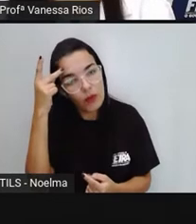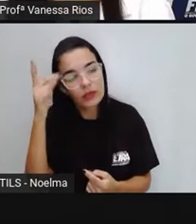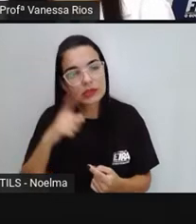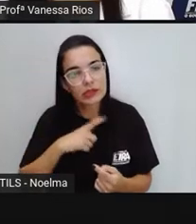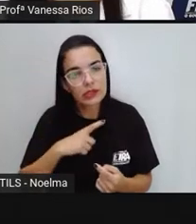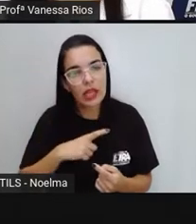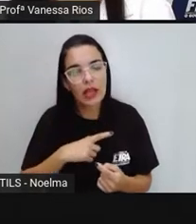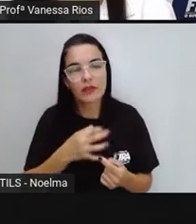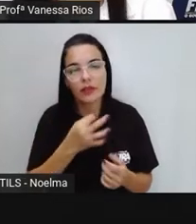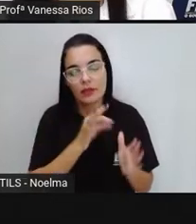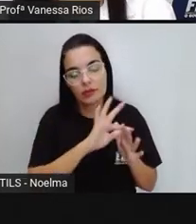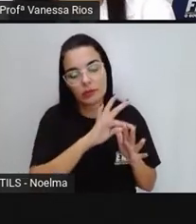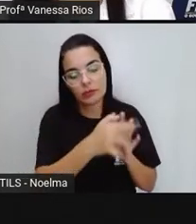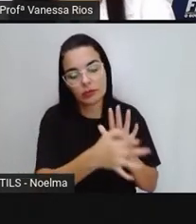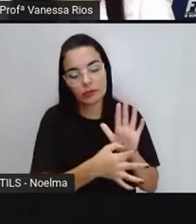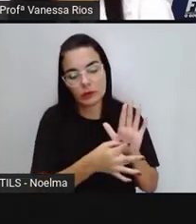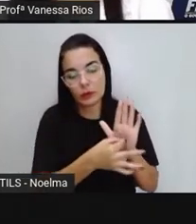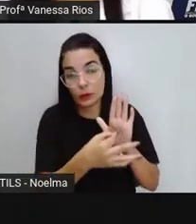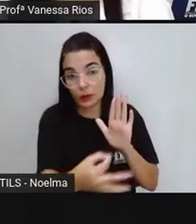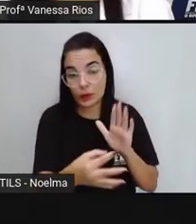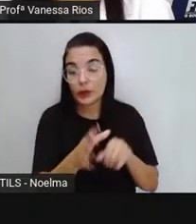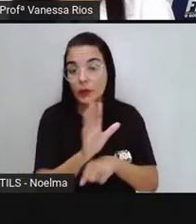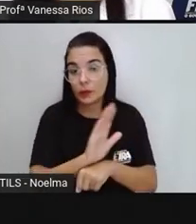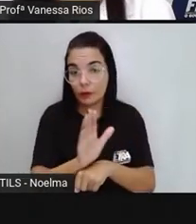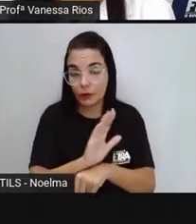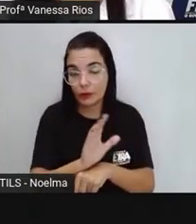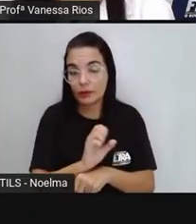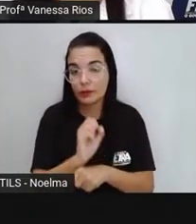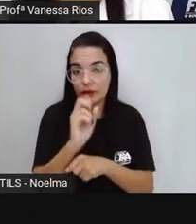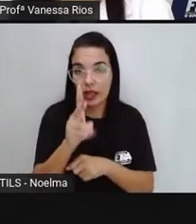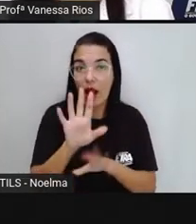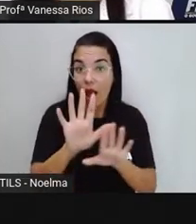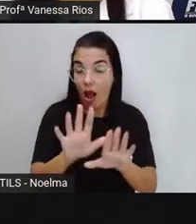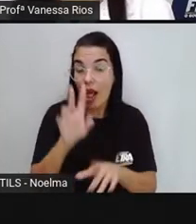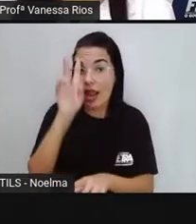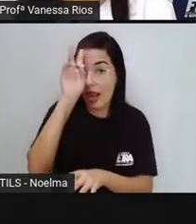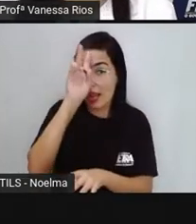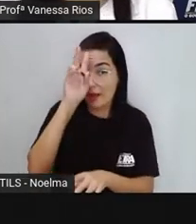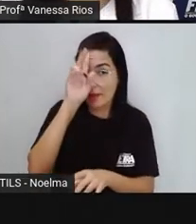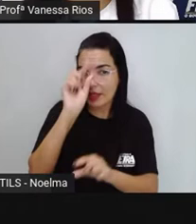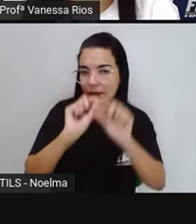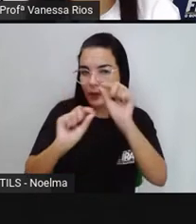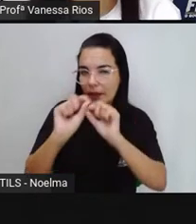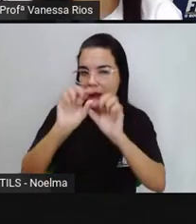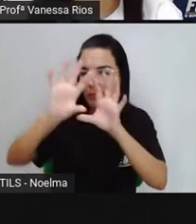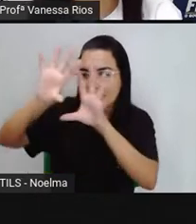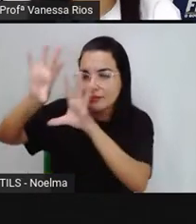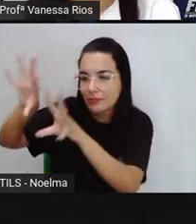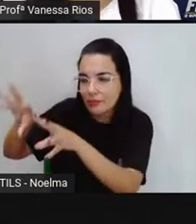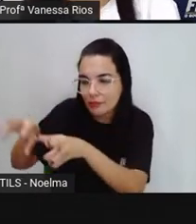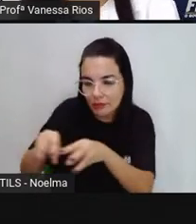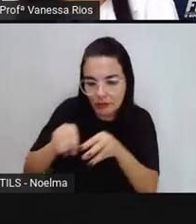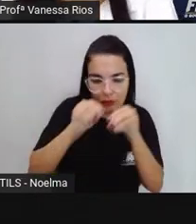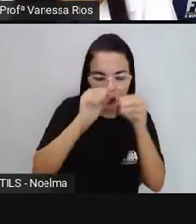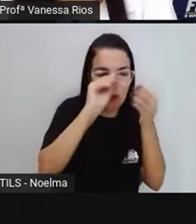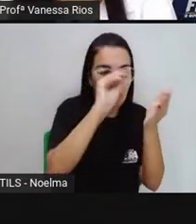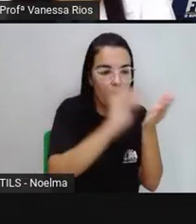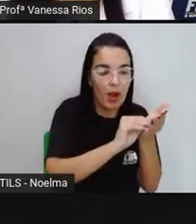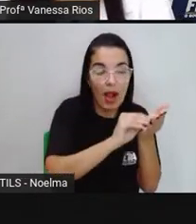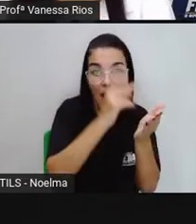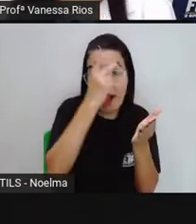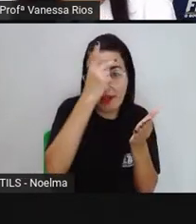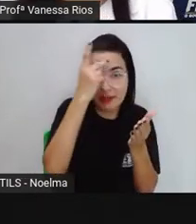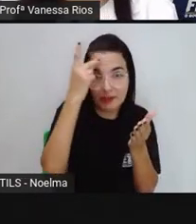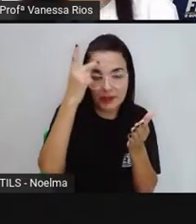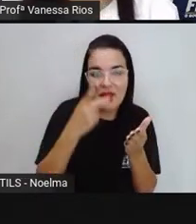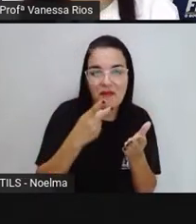ao filme Os Incríveis 2. Lembrando aí que é a transcrição da fala dessas pessoas,